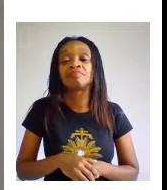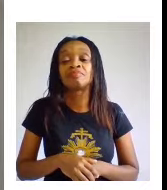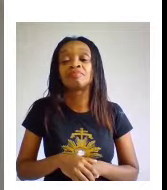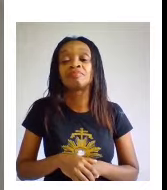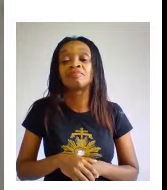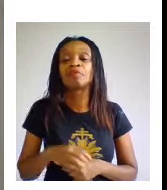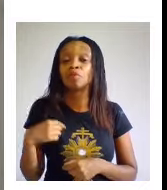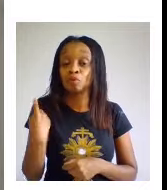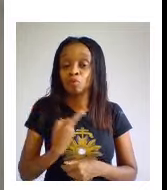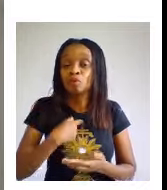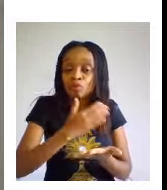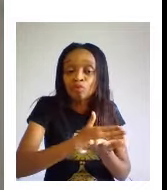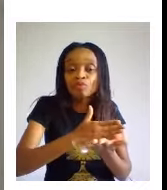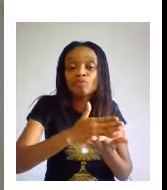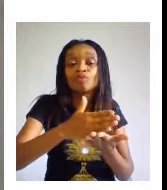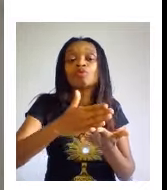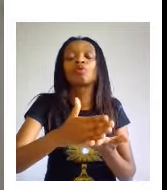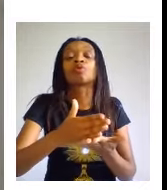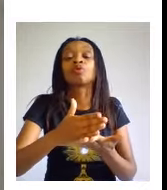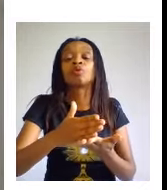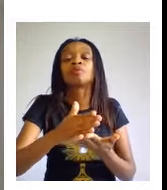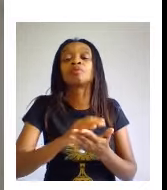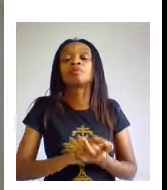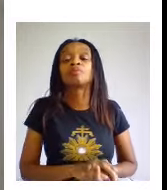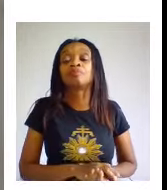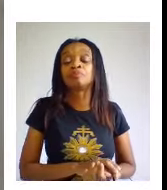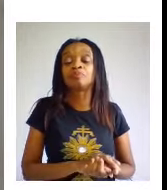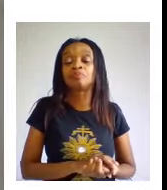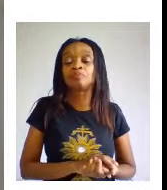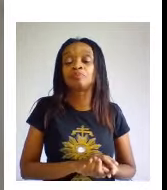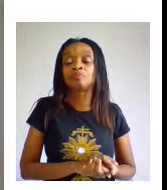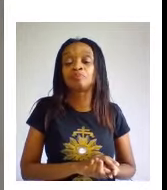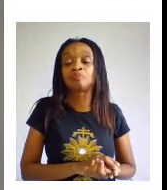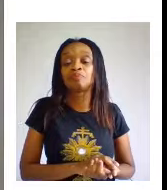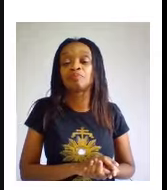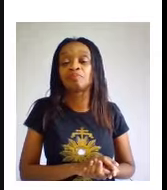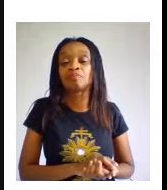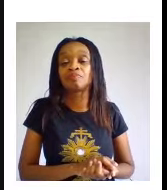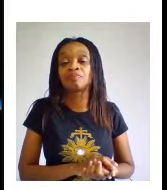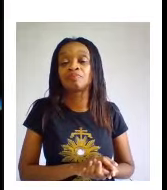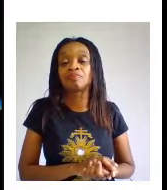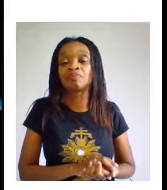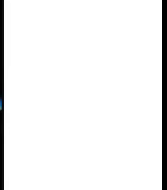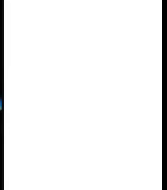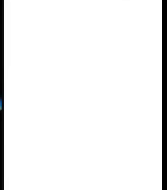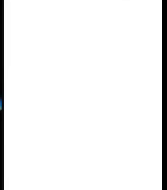Para a gente iniciar a nossa apresentação.